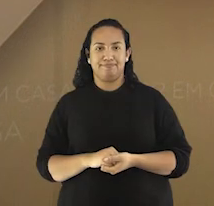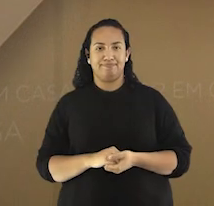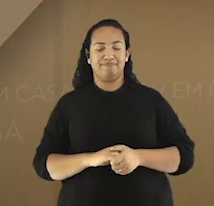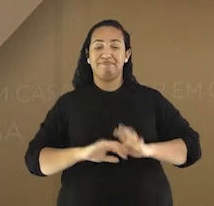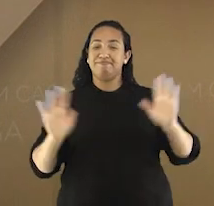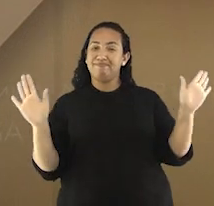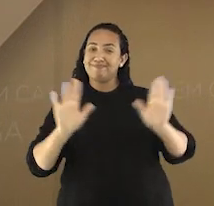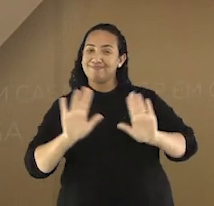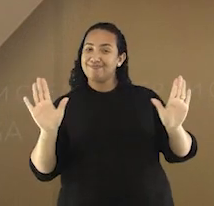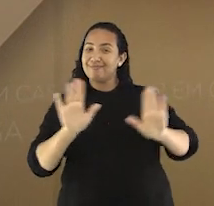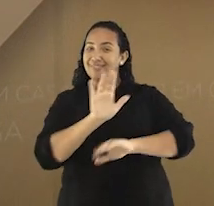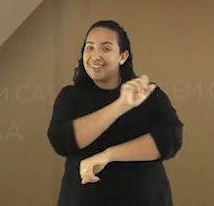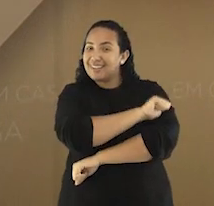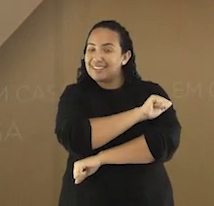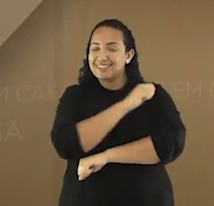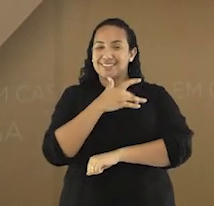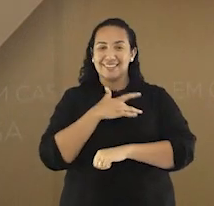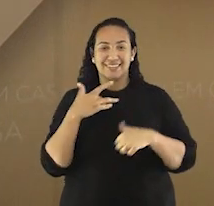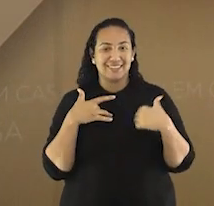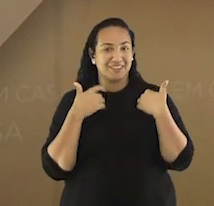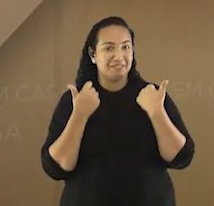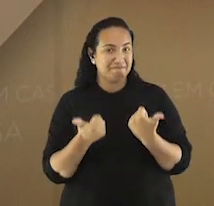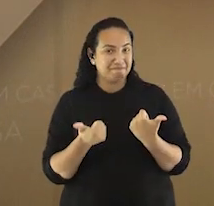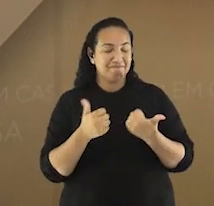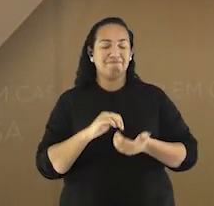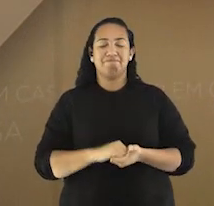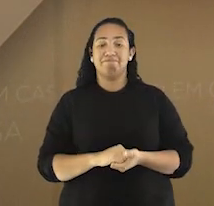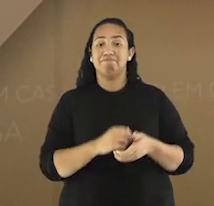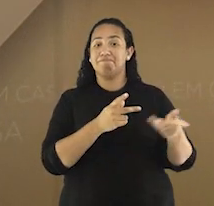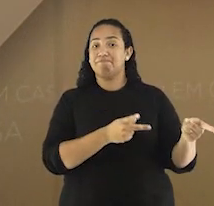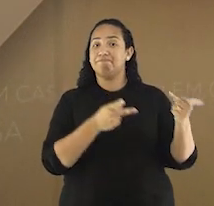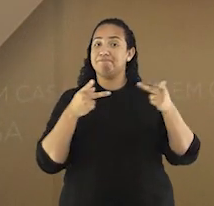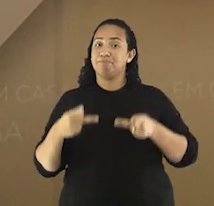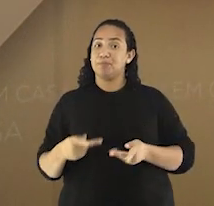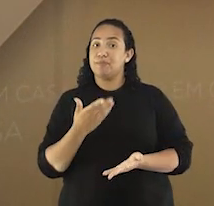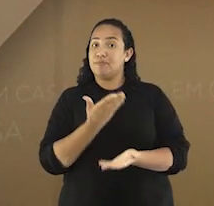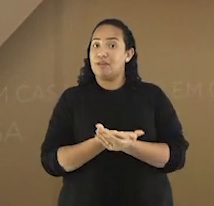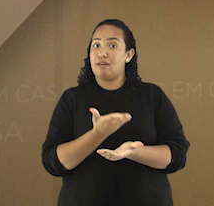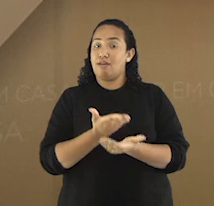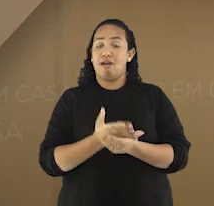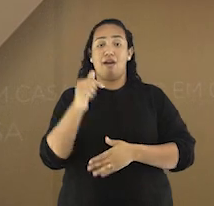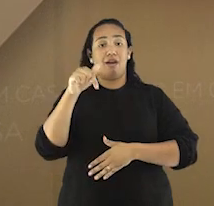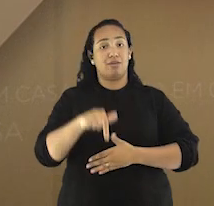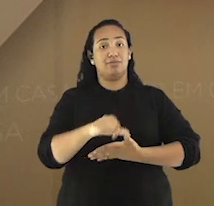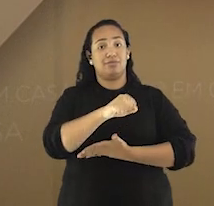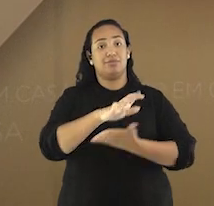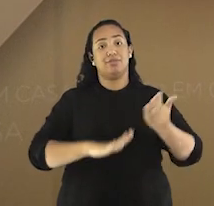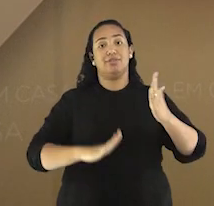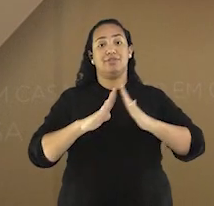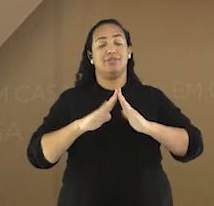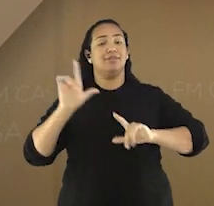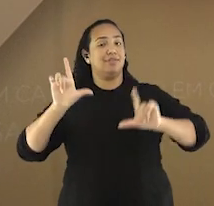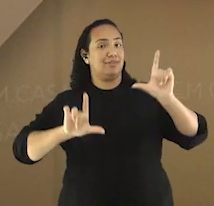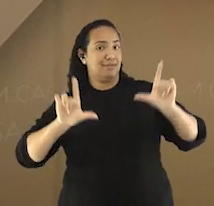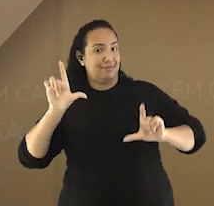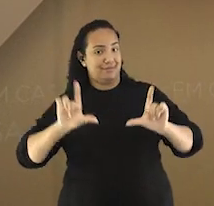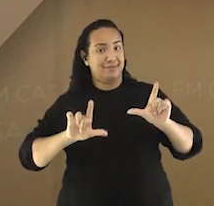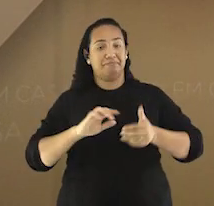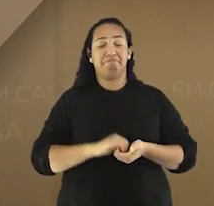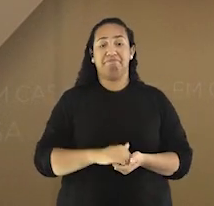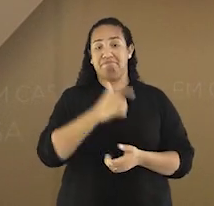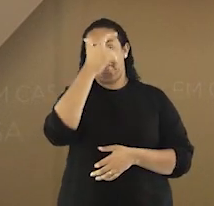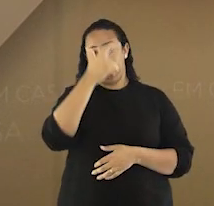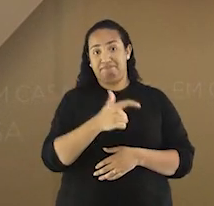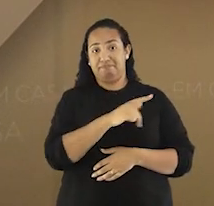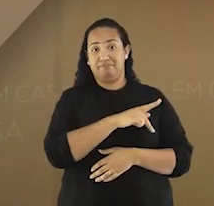Olá, estudantes! Tudo bem com vocês? Sejam bem-vindos a mais essa aula aqui no Dever em Casa na TV. Eu sou a